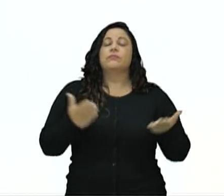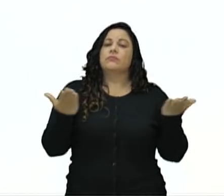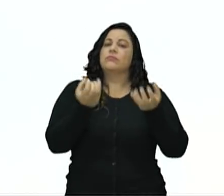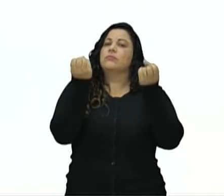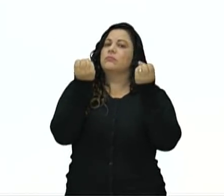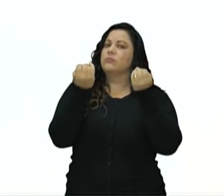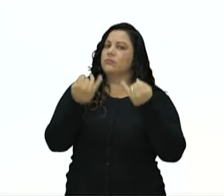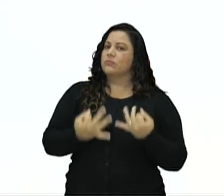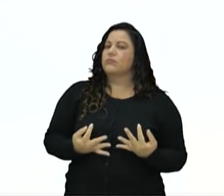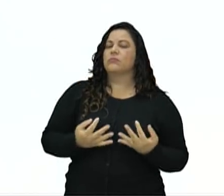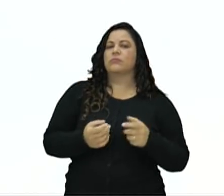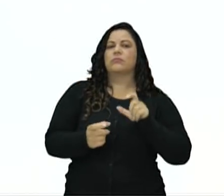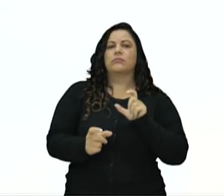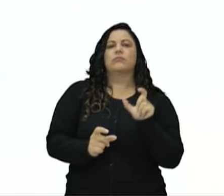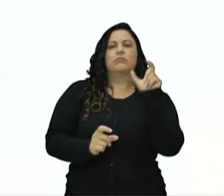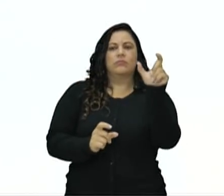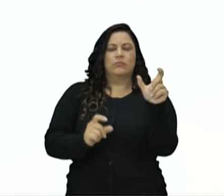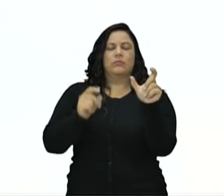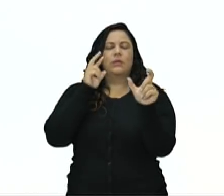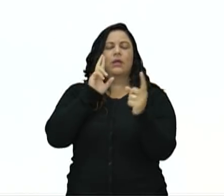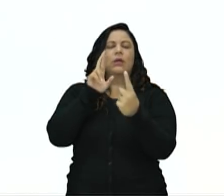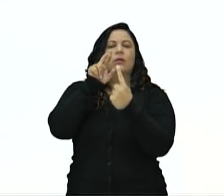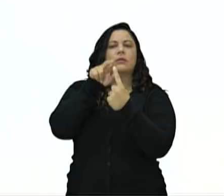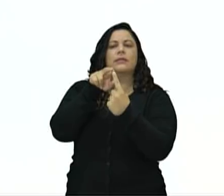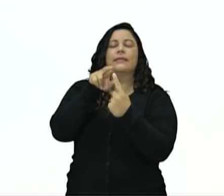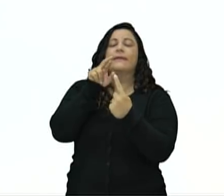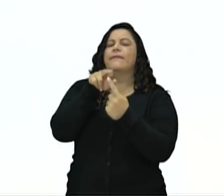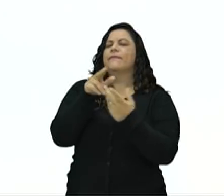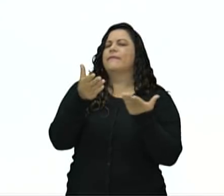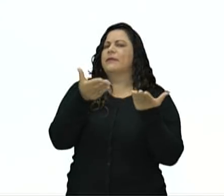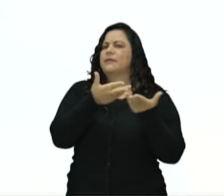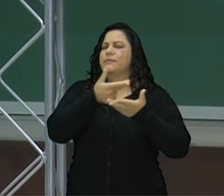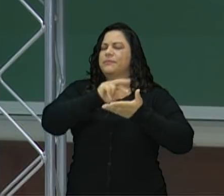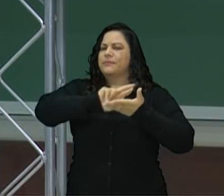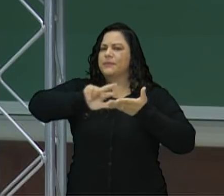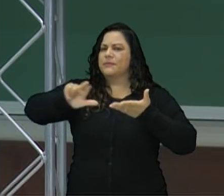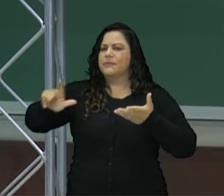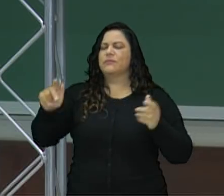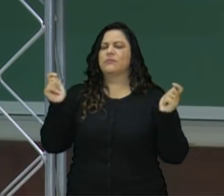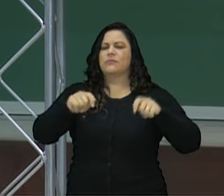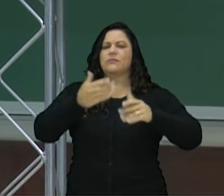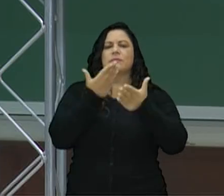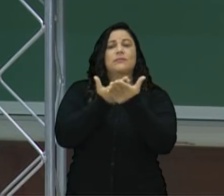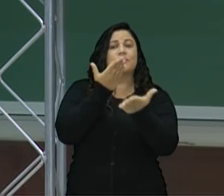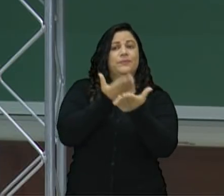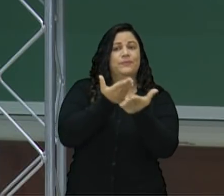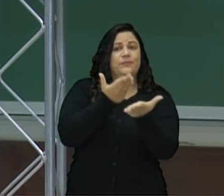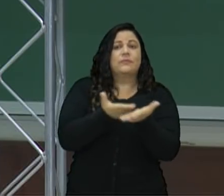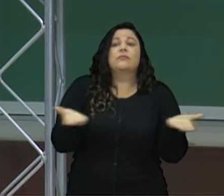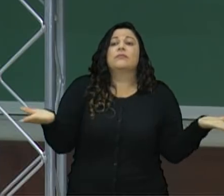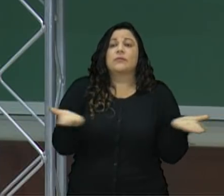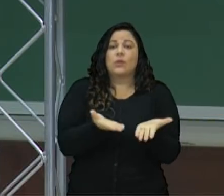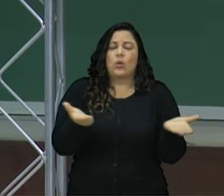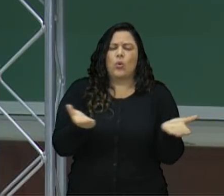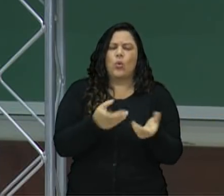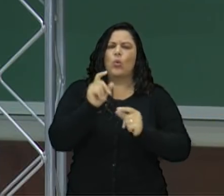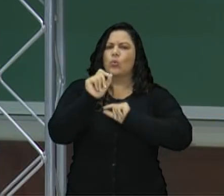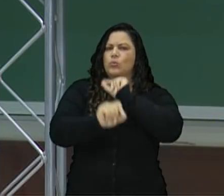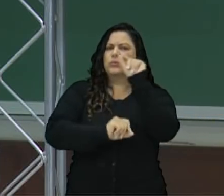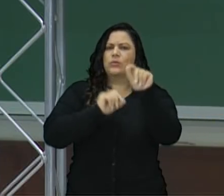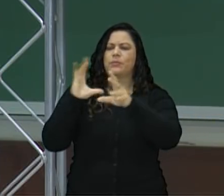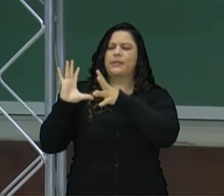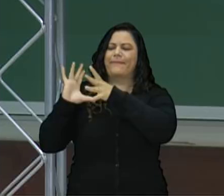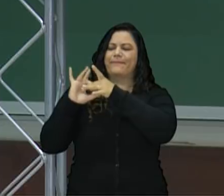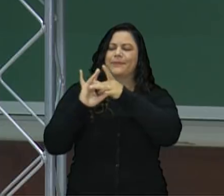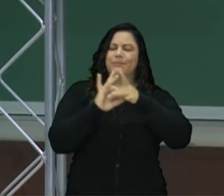esses elementos referenciais que a gente está estudando hoje, a elipse, a catáfora, a anáfora, eles servem para dar coesão